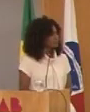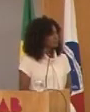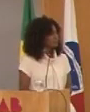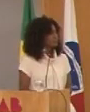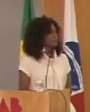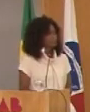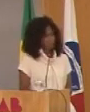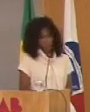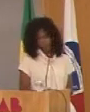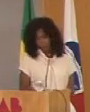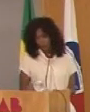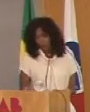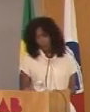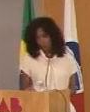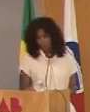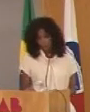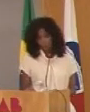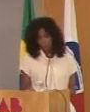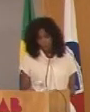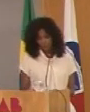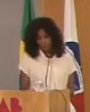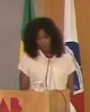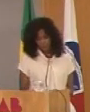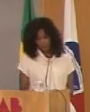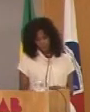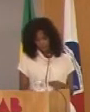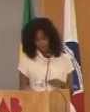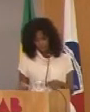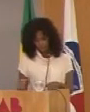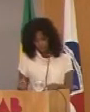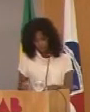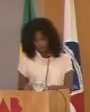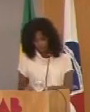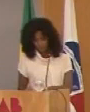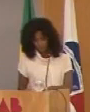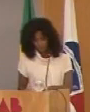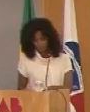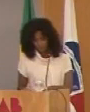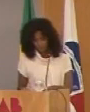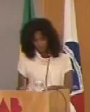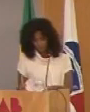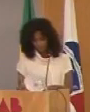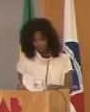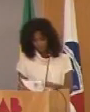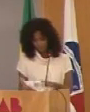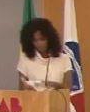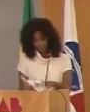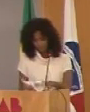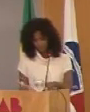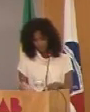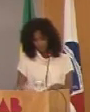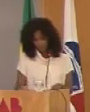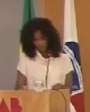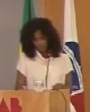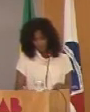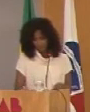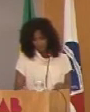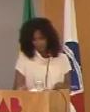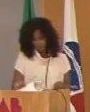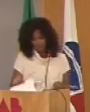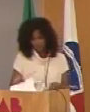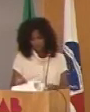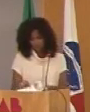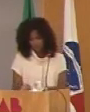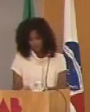de transformação. Por outro lado, é fundamental dizer não. Precisamos interditar a